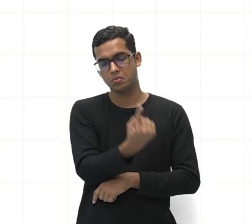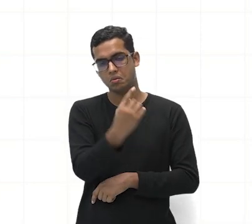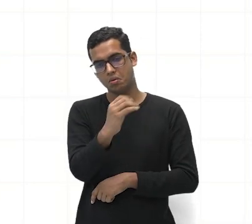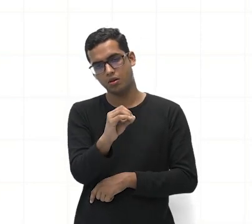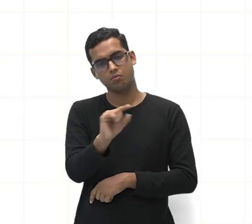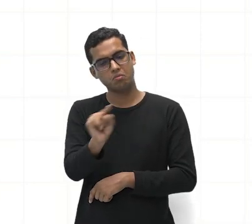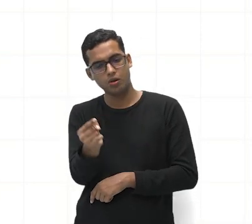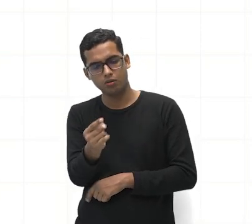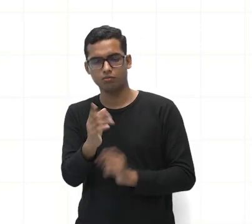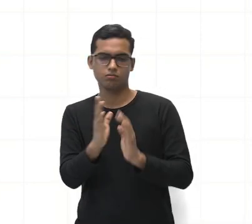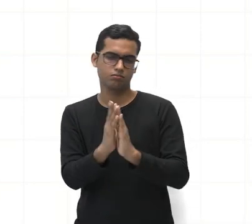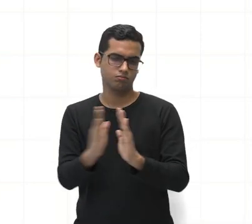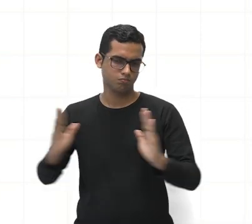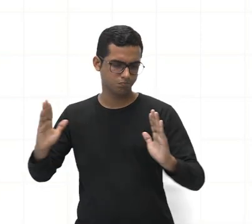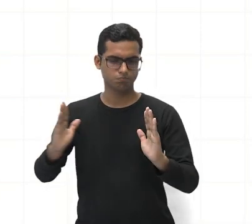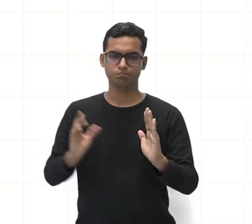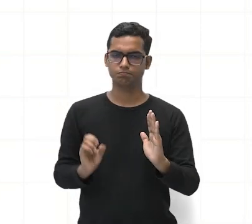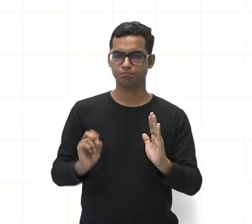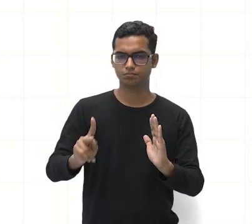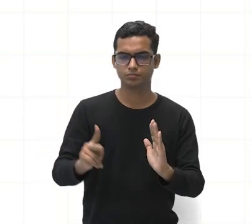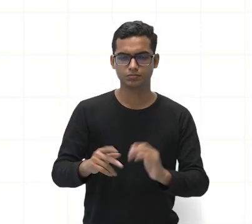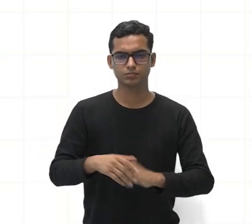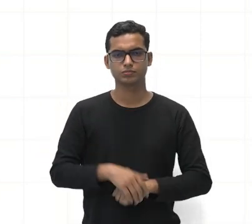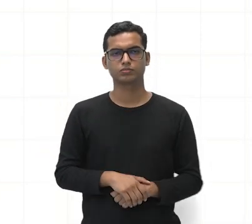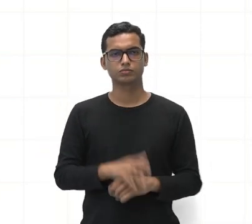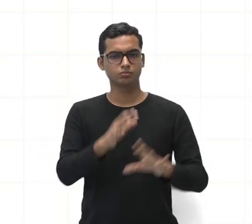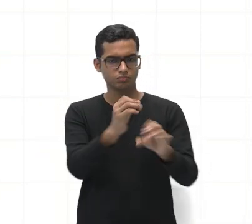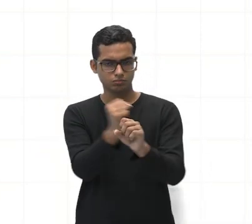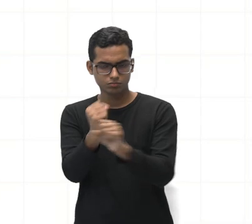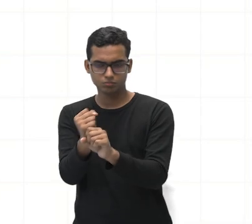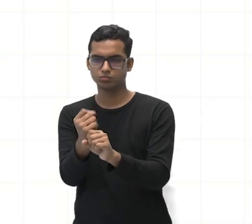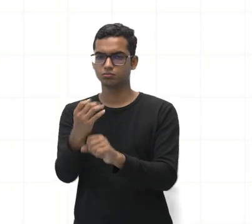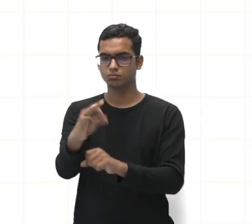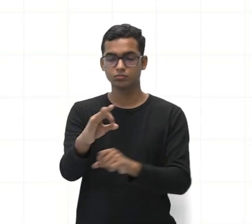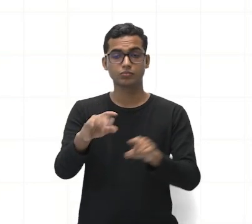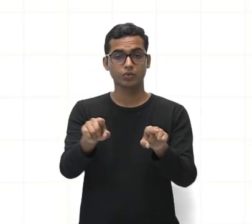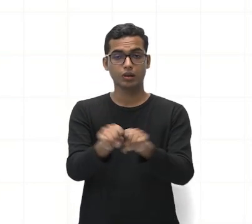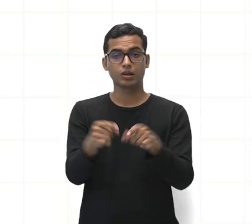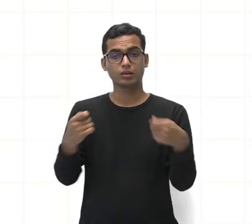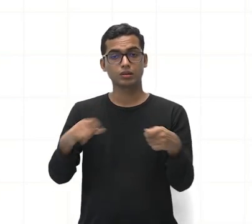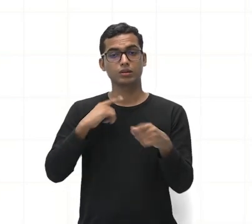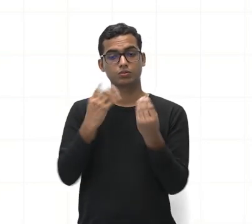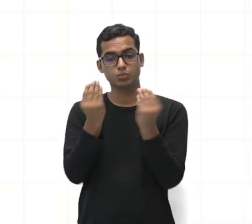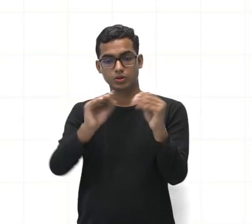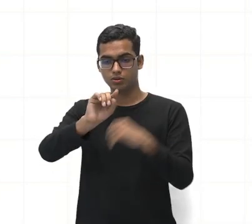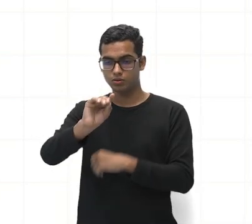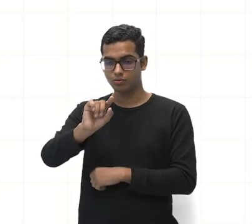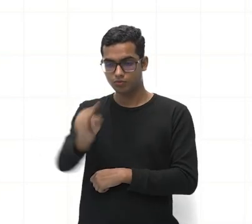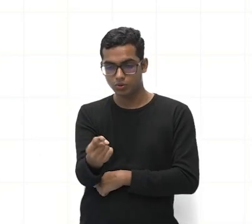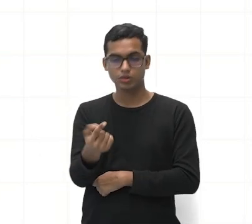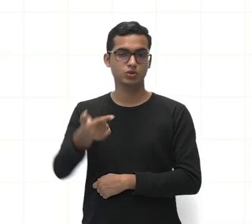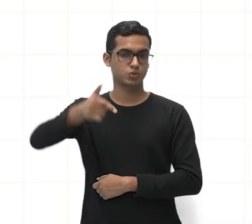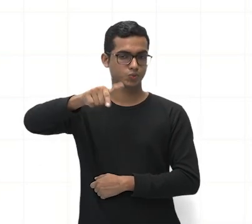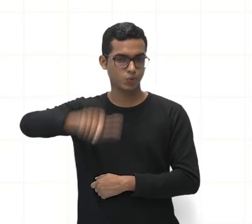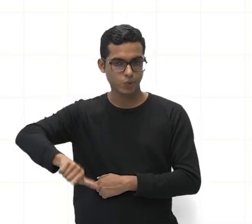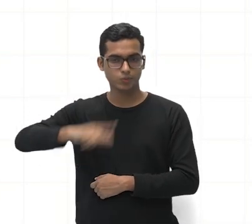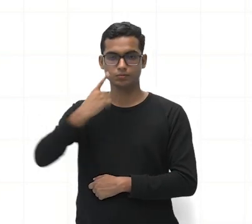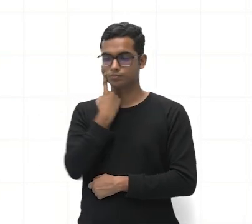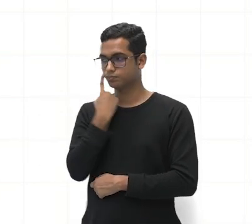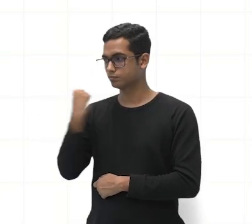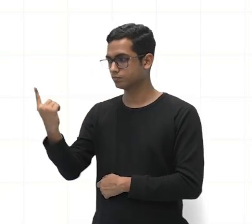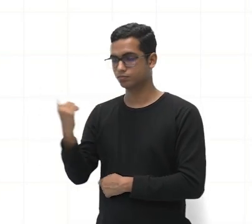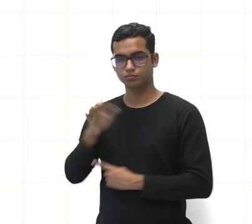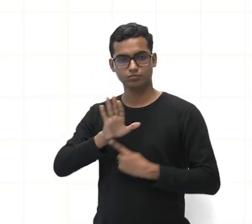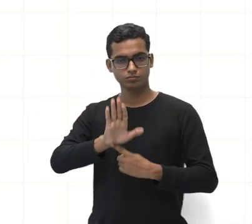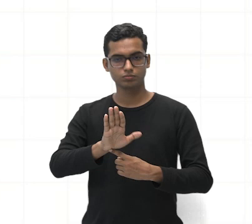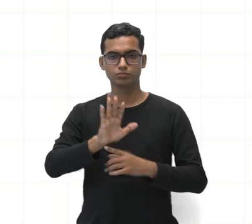centésimo de centésimo e assim por diante, tá legal? E aí, claro, tem que repetir a vírgula no final, né? Na mesma direção que vai estar